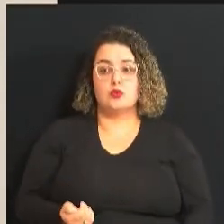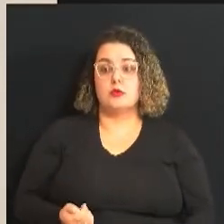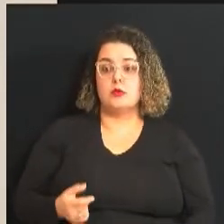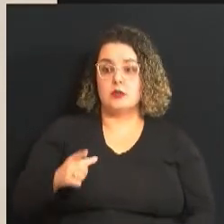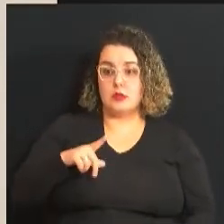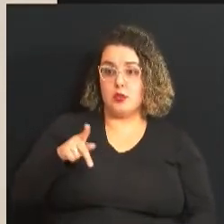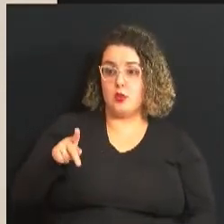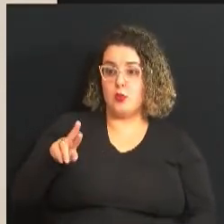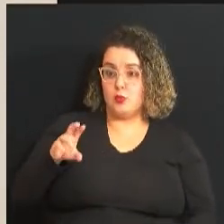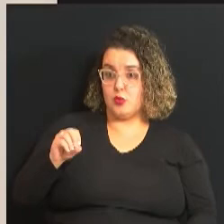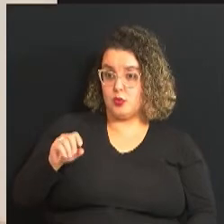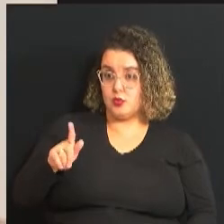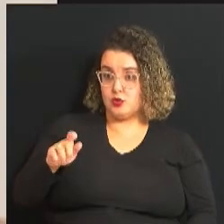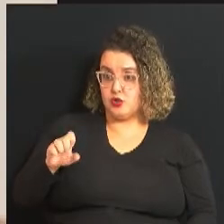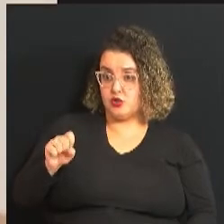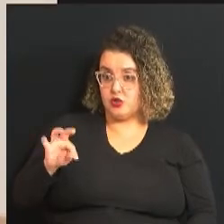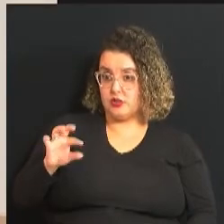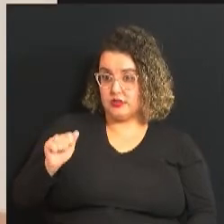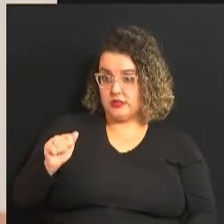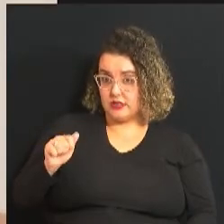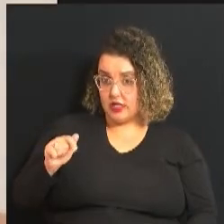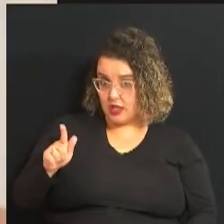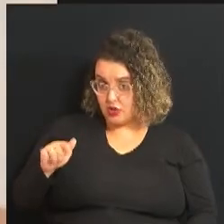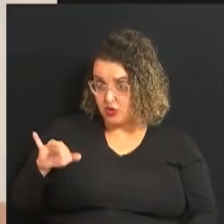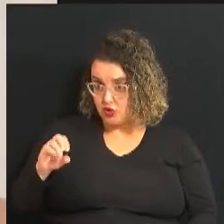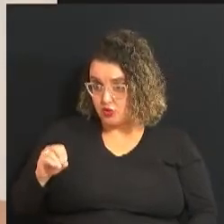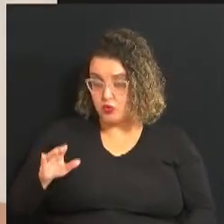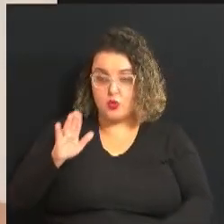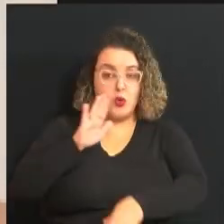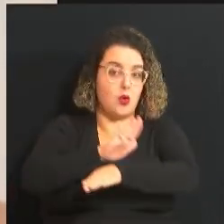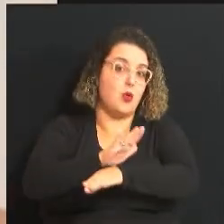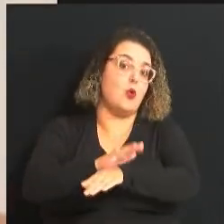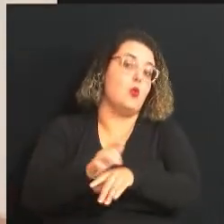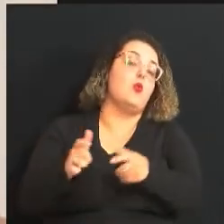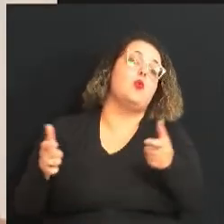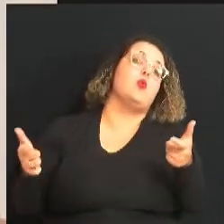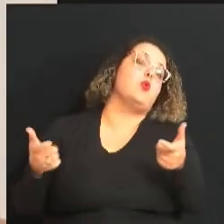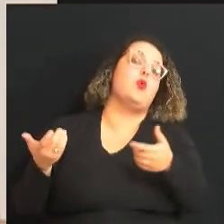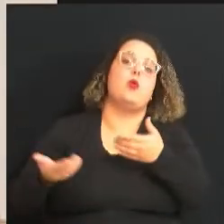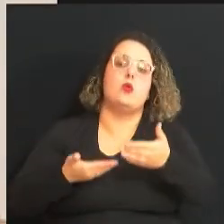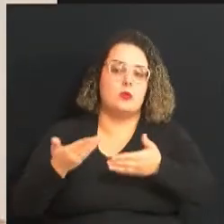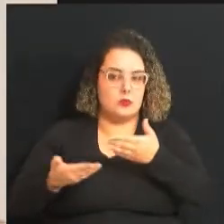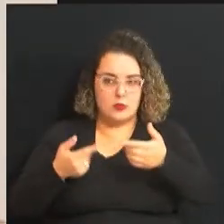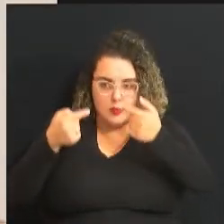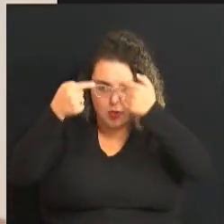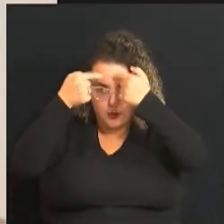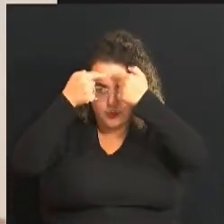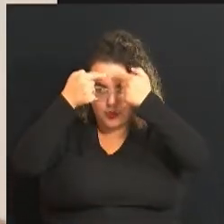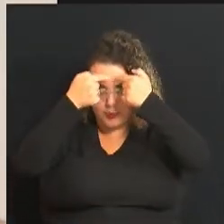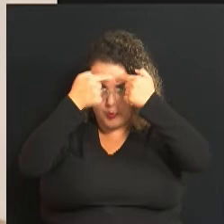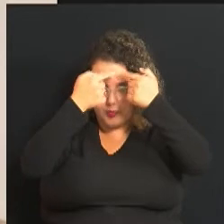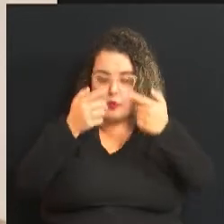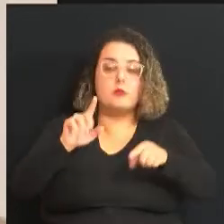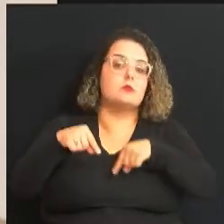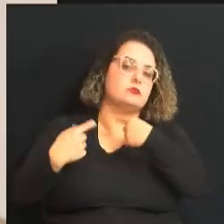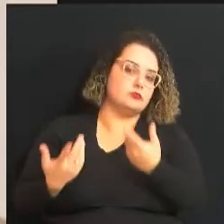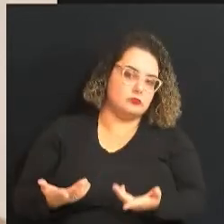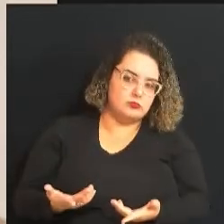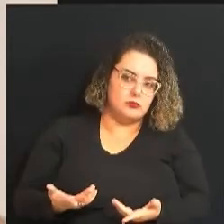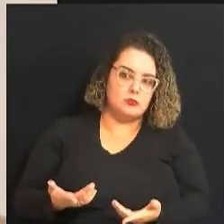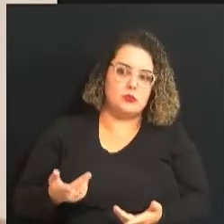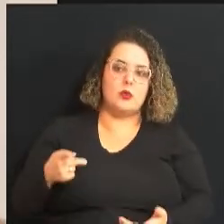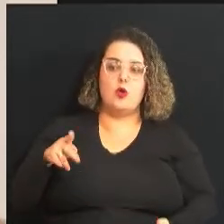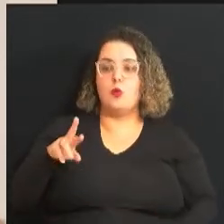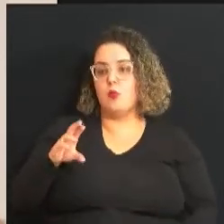progestágenos que eles ajudam muito no tratamento da acne. Por outro lado, tem alguns progestágenos